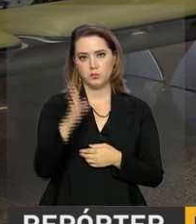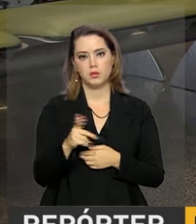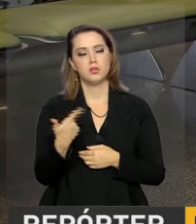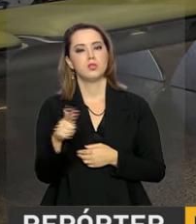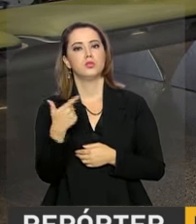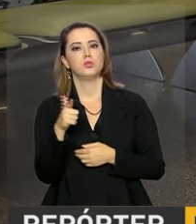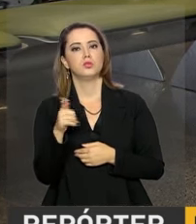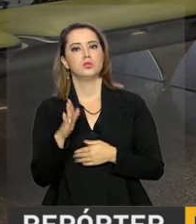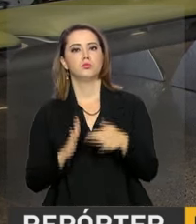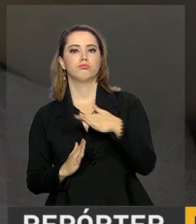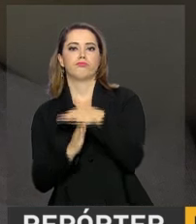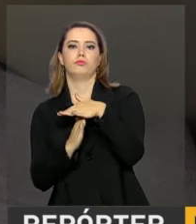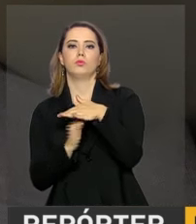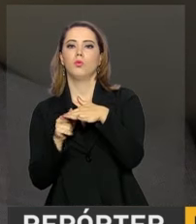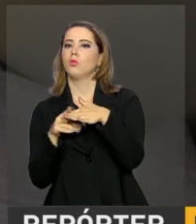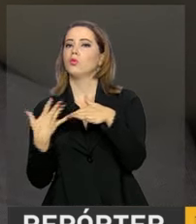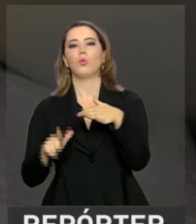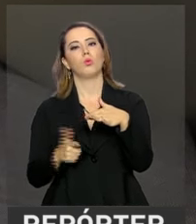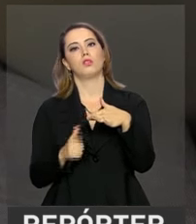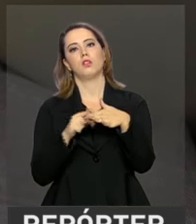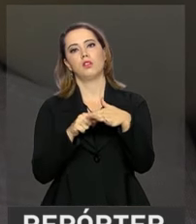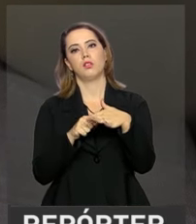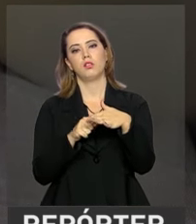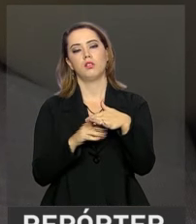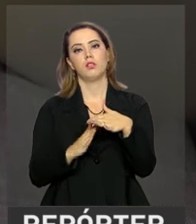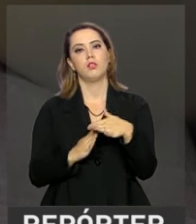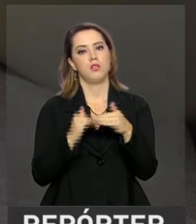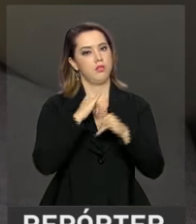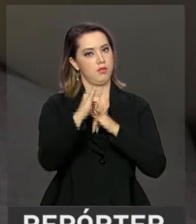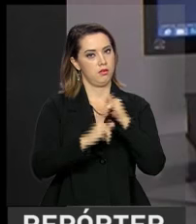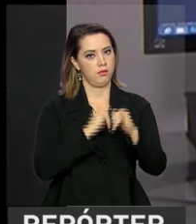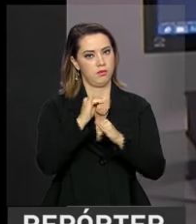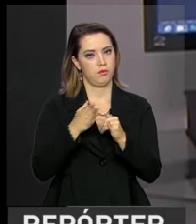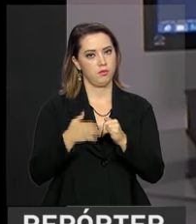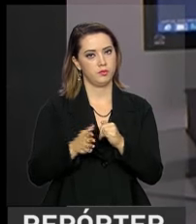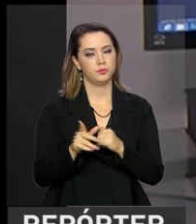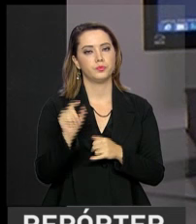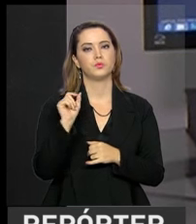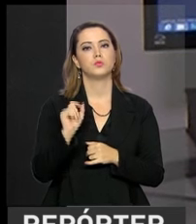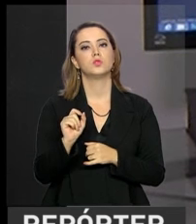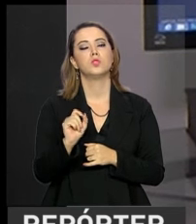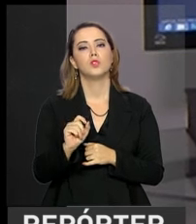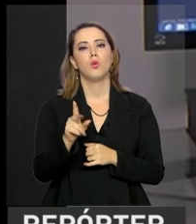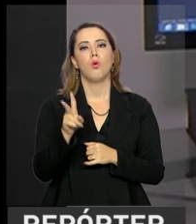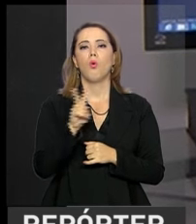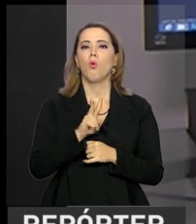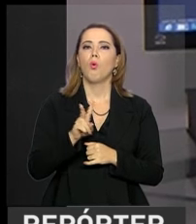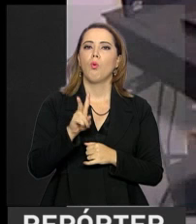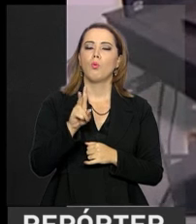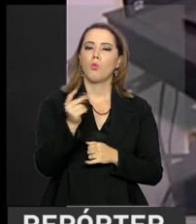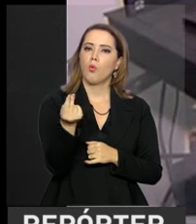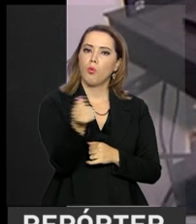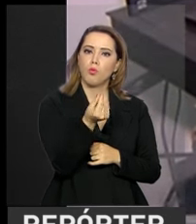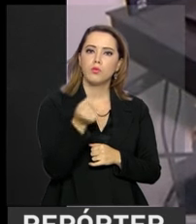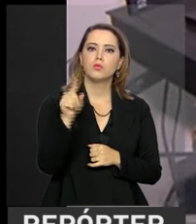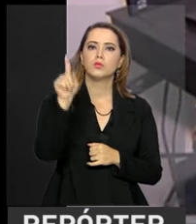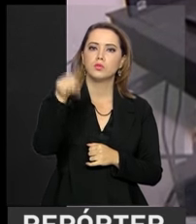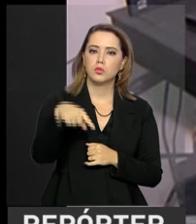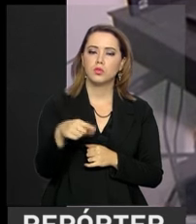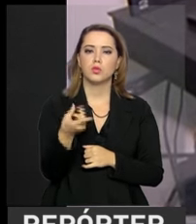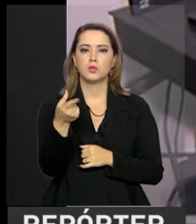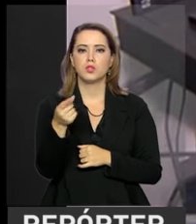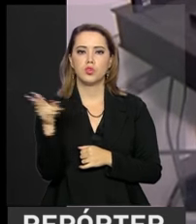downloads ou uso da internet nos contratos de banda larga fixa o valor do serviço é cobrado de acordo com a velocidade de